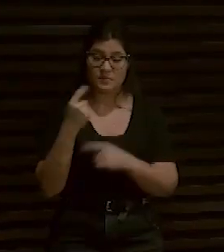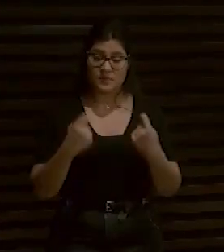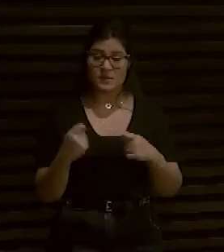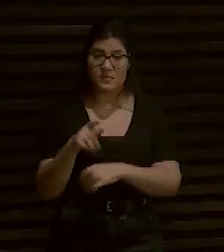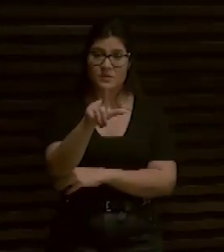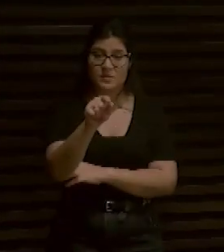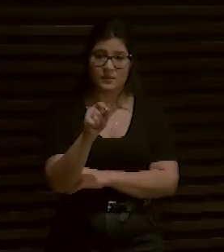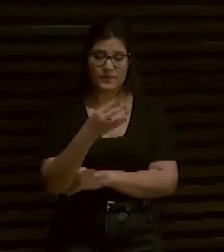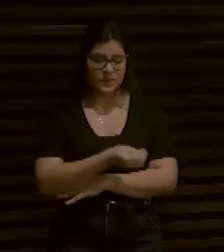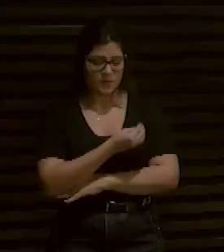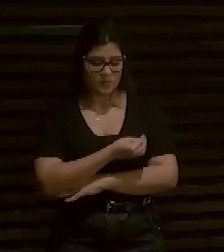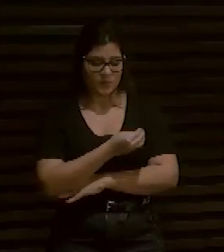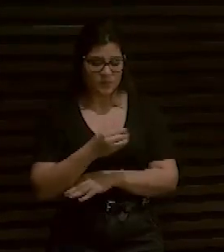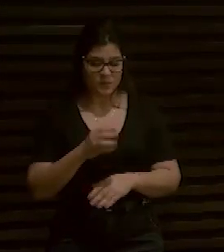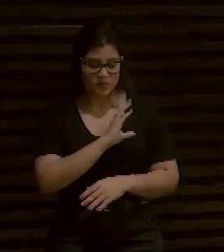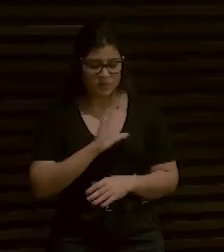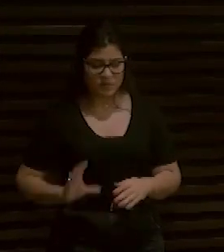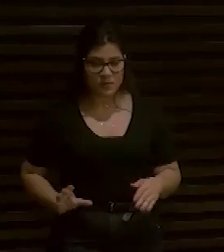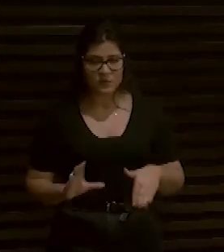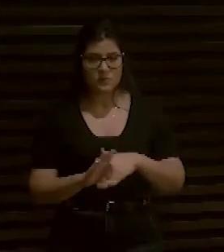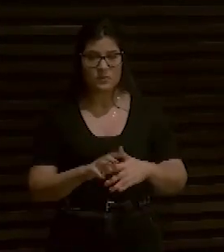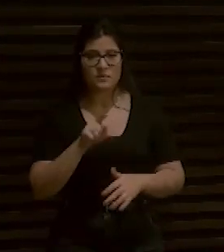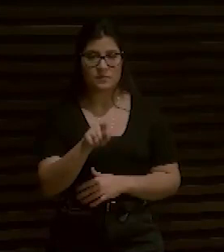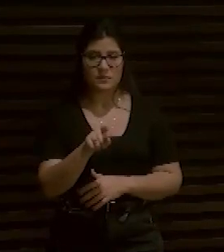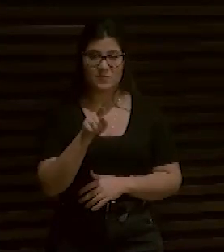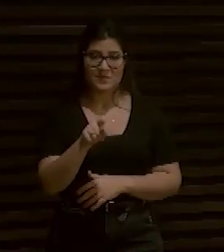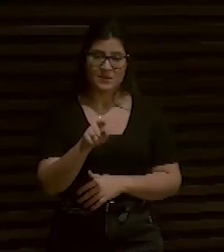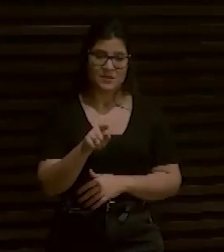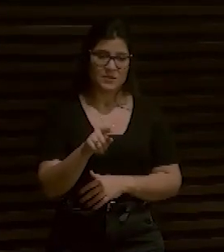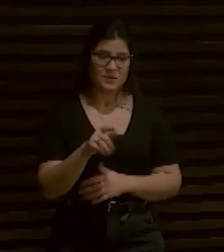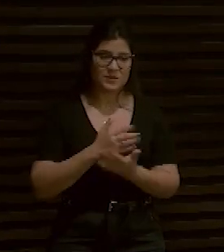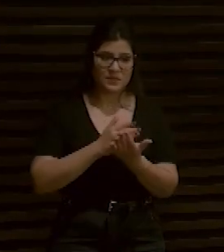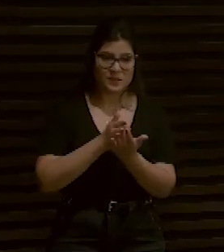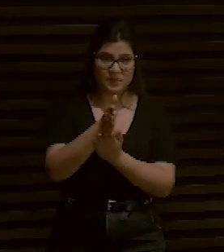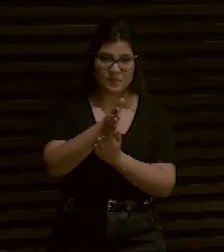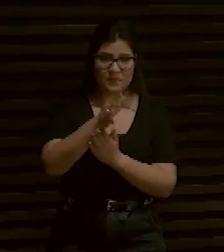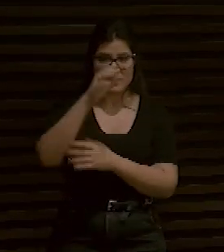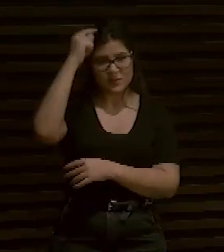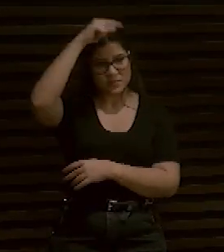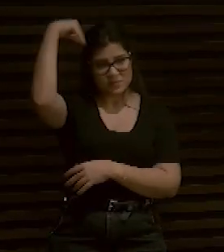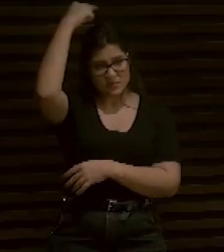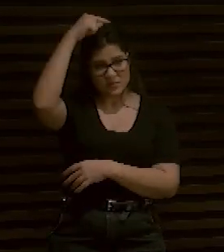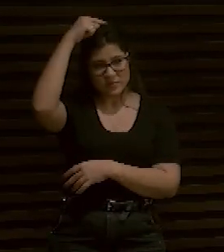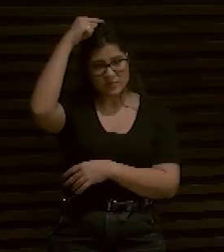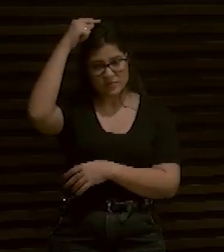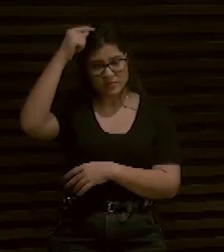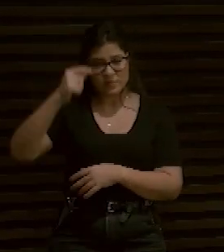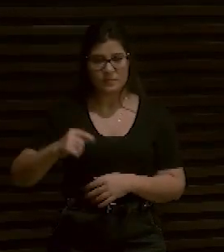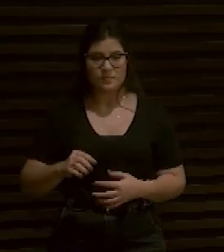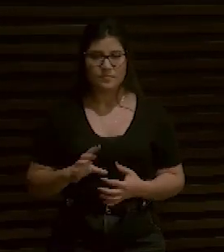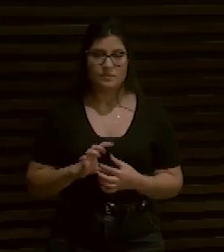Pela vida de Cristo em você, que você haja na direção da santificação. Que você se